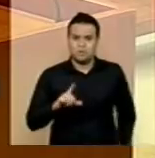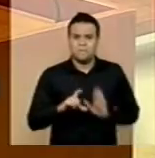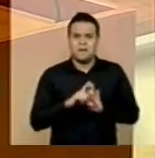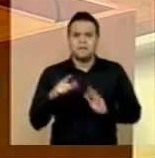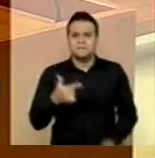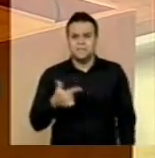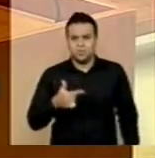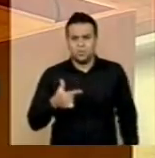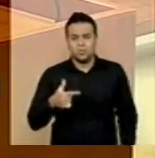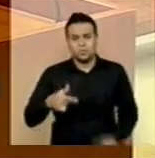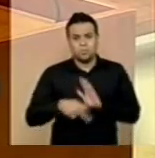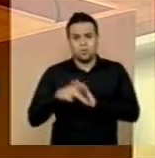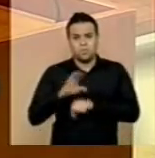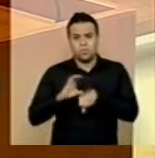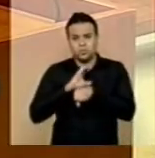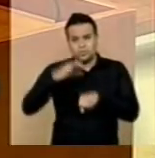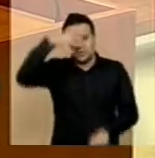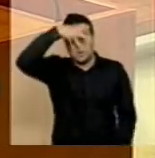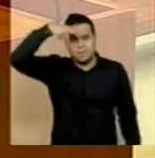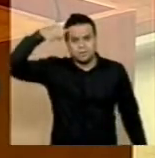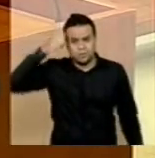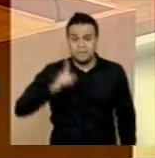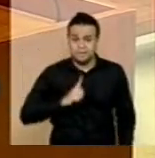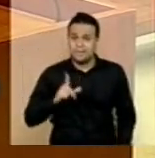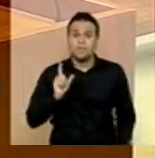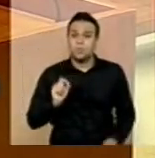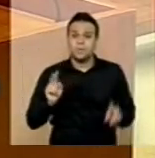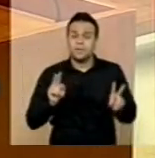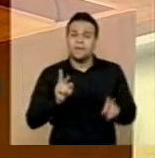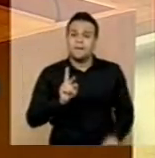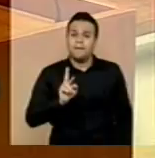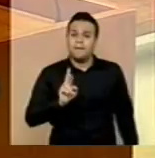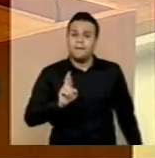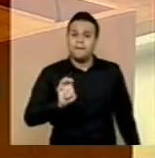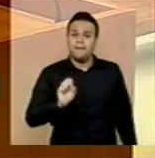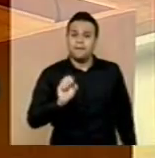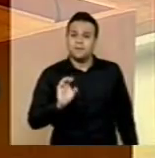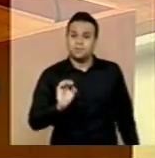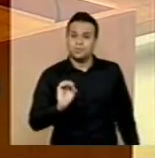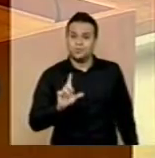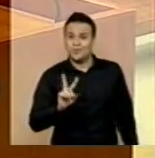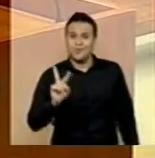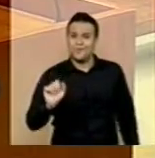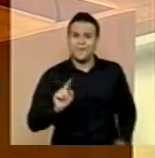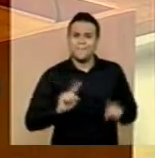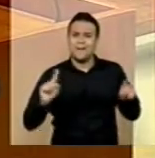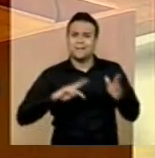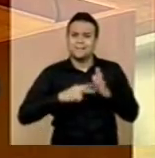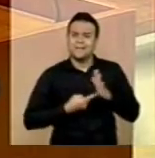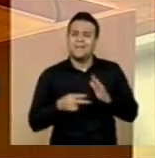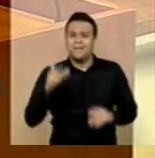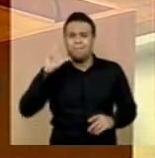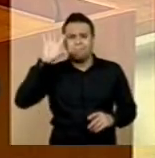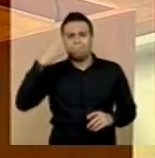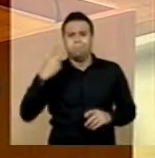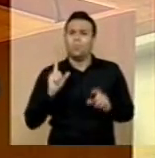da Constituição do Estado de Mato Grosso, nós temos a expressão resolva sobre a prisão. Mas o que significa resolver?